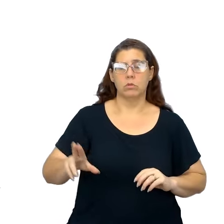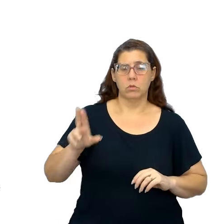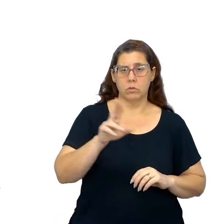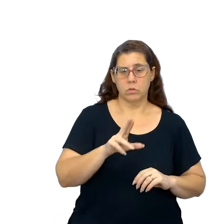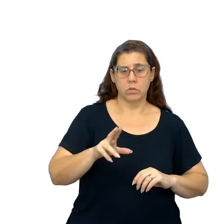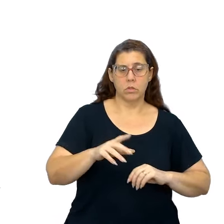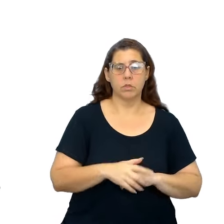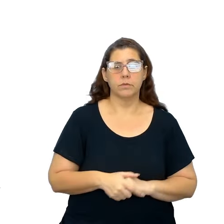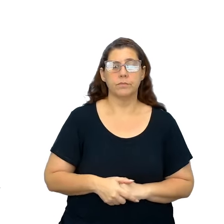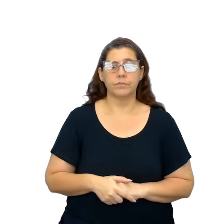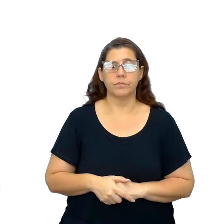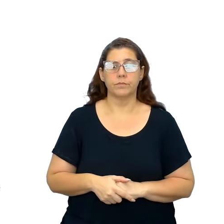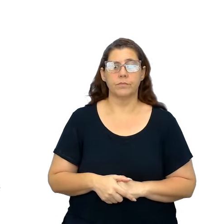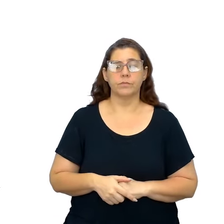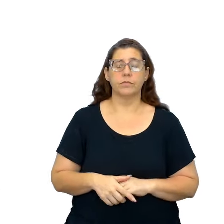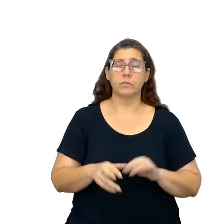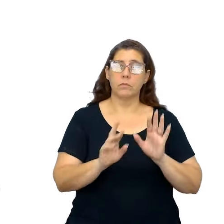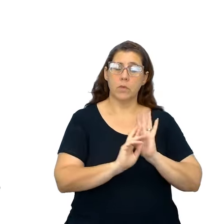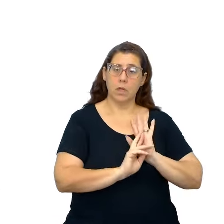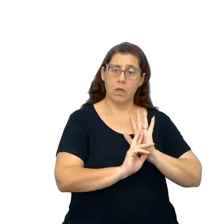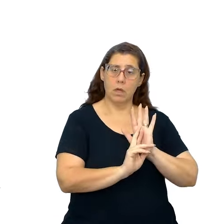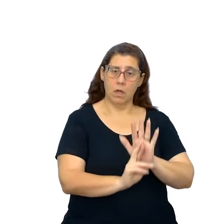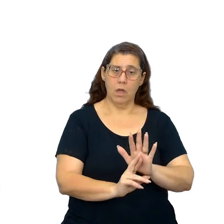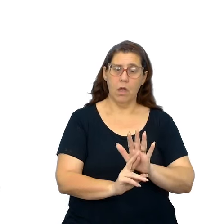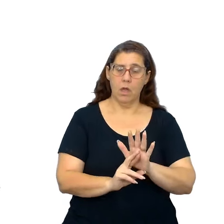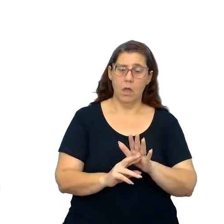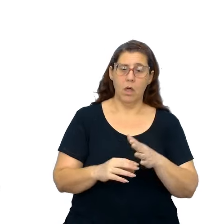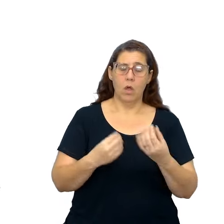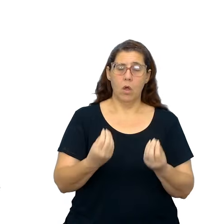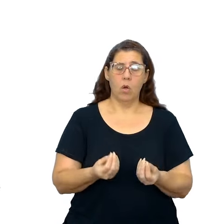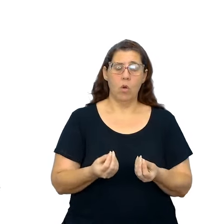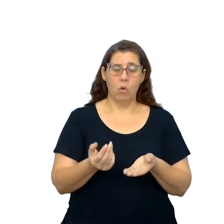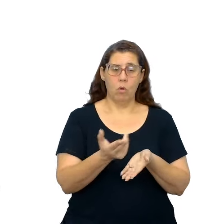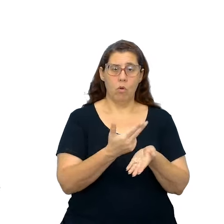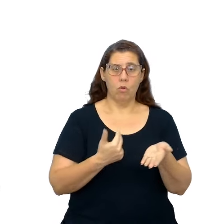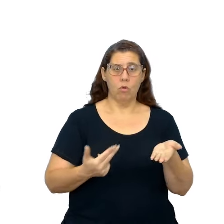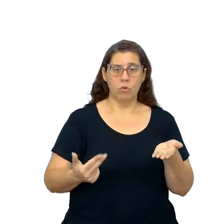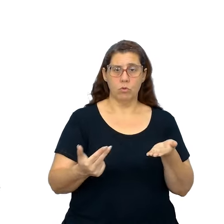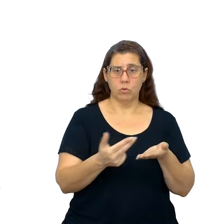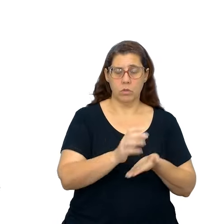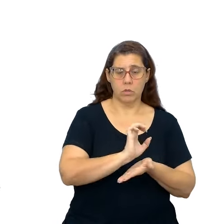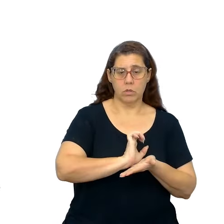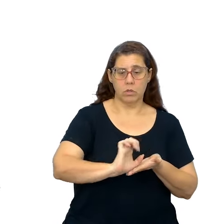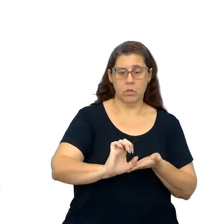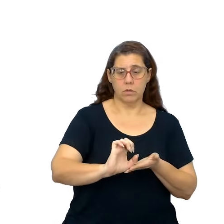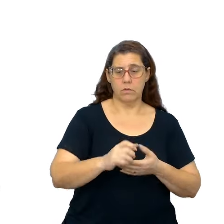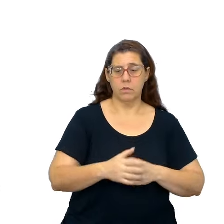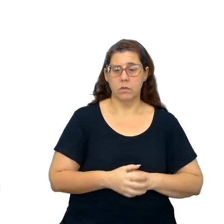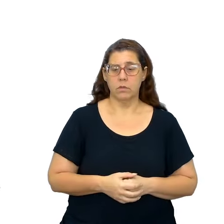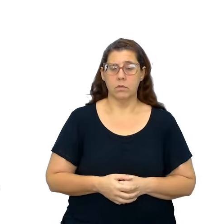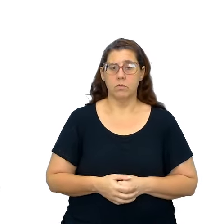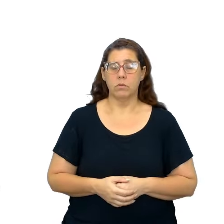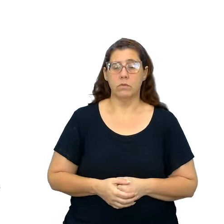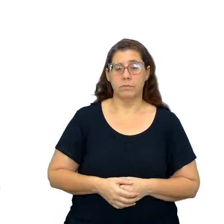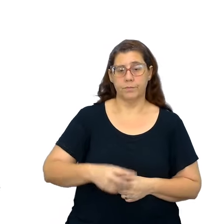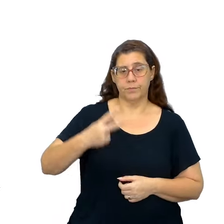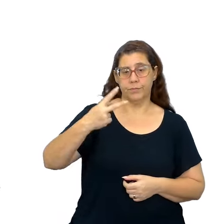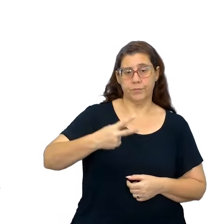coordenadas cartesianas e representar pontos, figuras, relações e equações no plano cartesiano. A